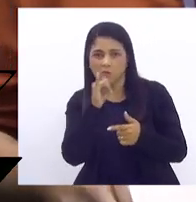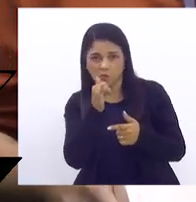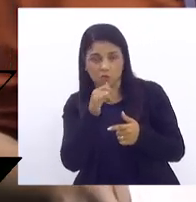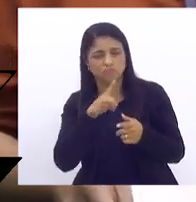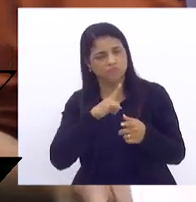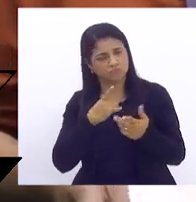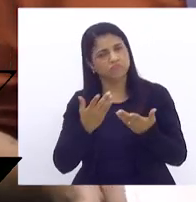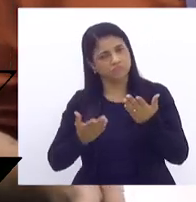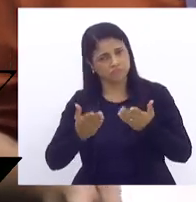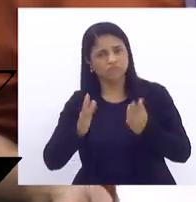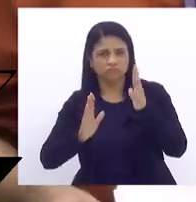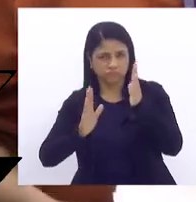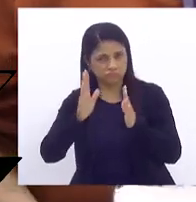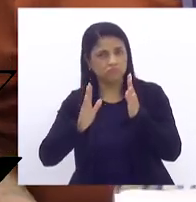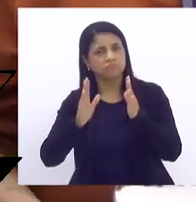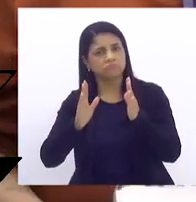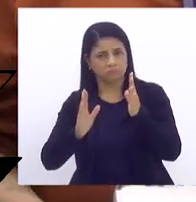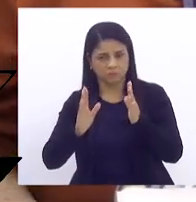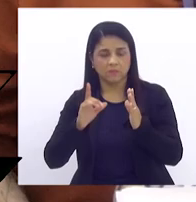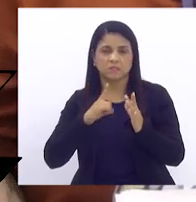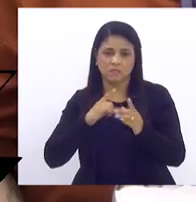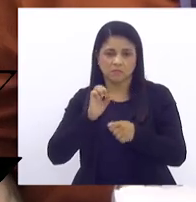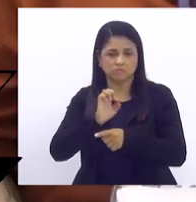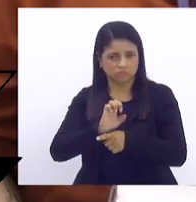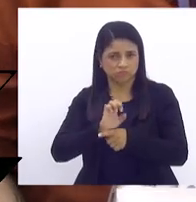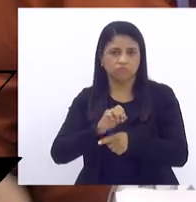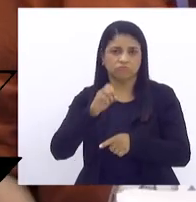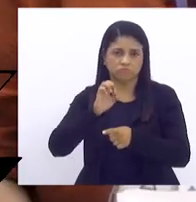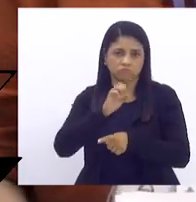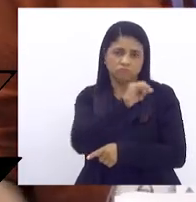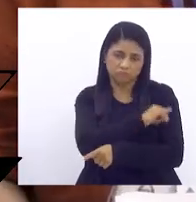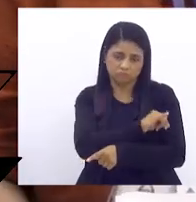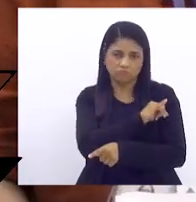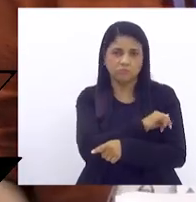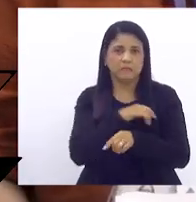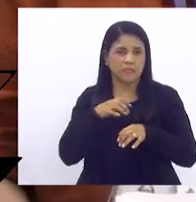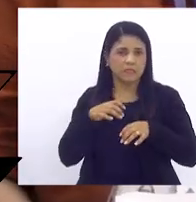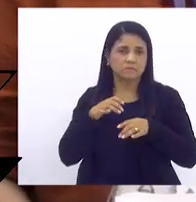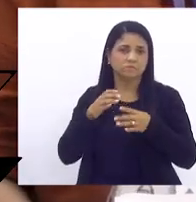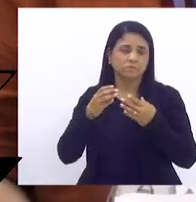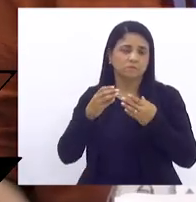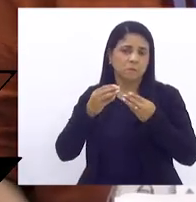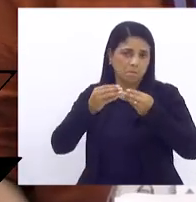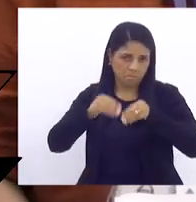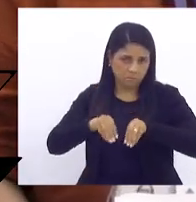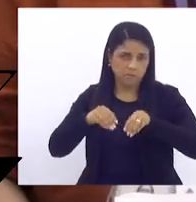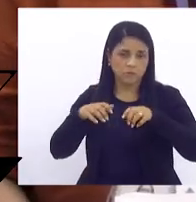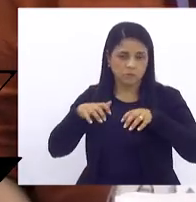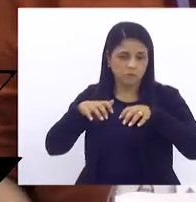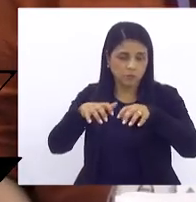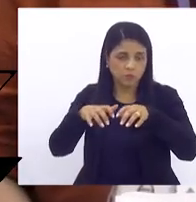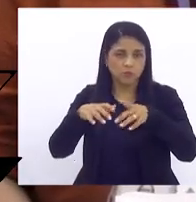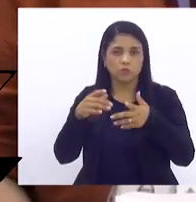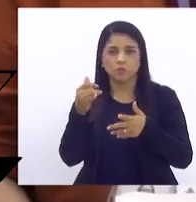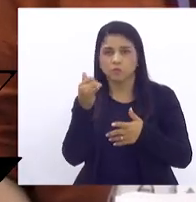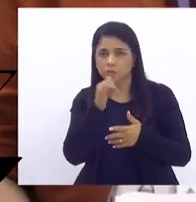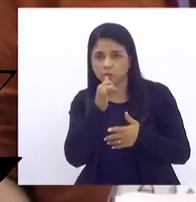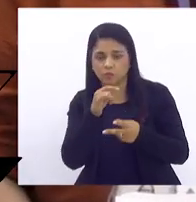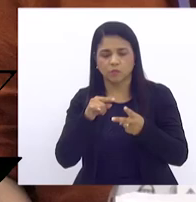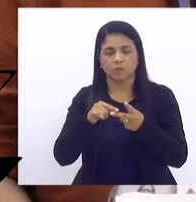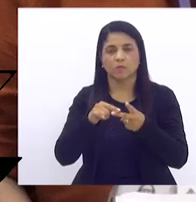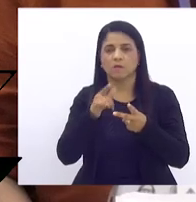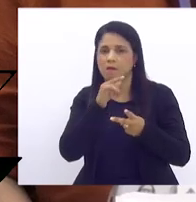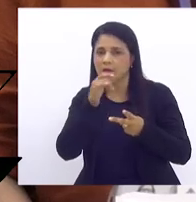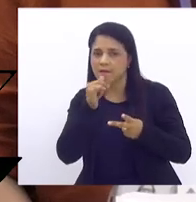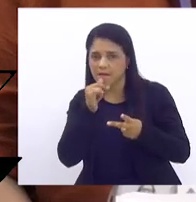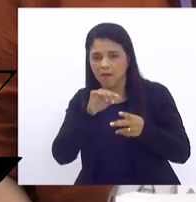tem vivido com uma série de intempéries que tem se desdobrado no corte de serviços públicos. Em alguns casos,